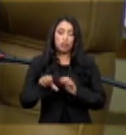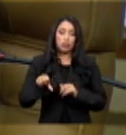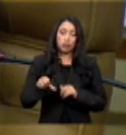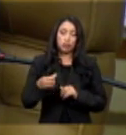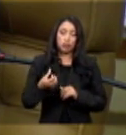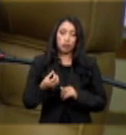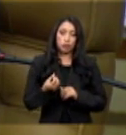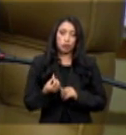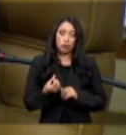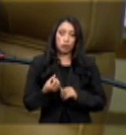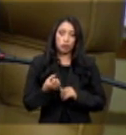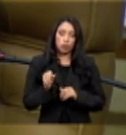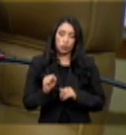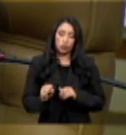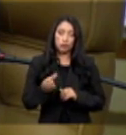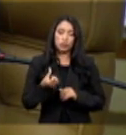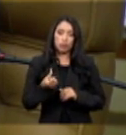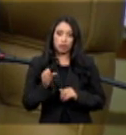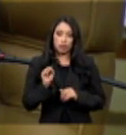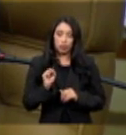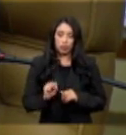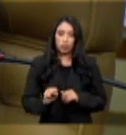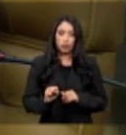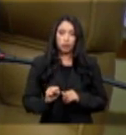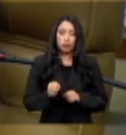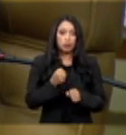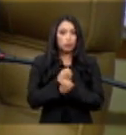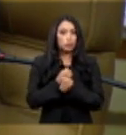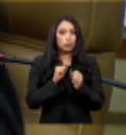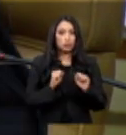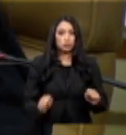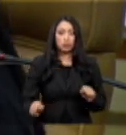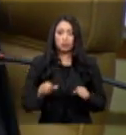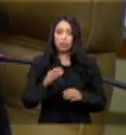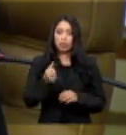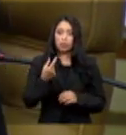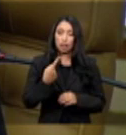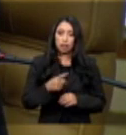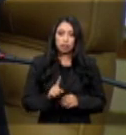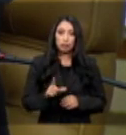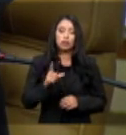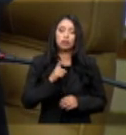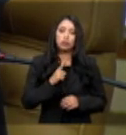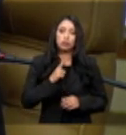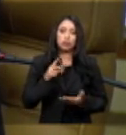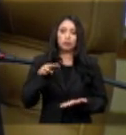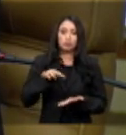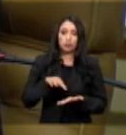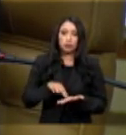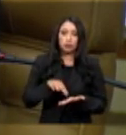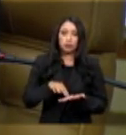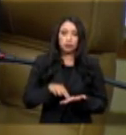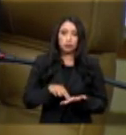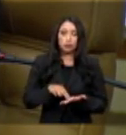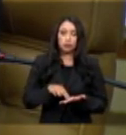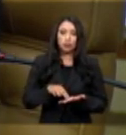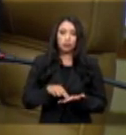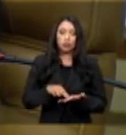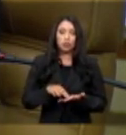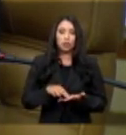9868, que é expressa ao afirmar a impossibilidade de desistência da ação, tanto que tivemos na tribuna